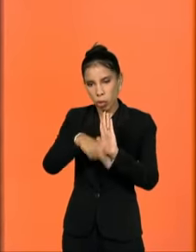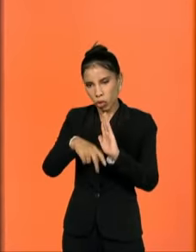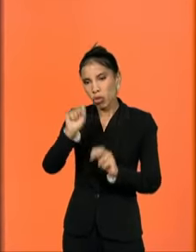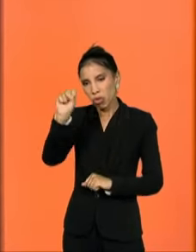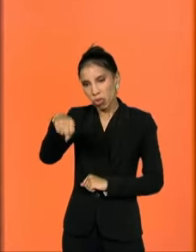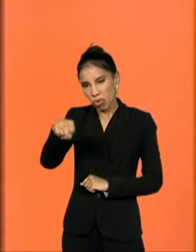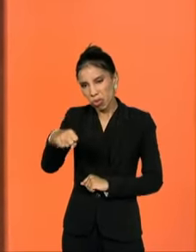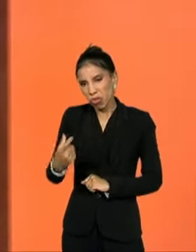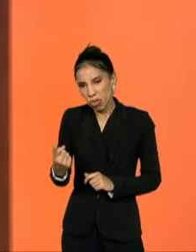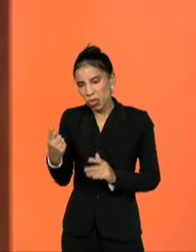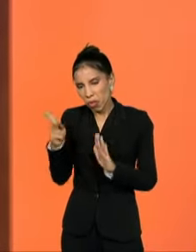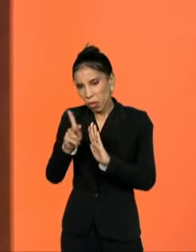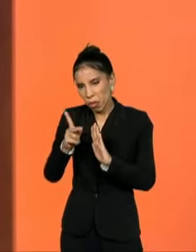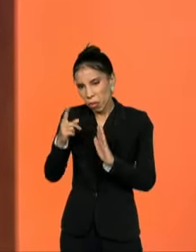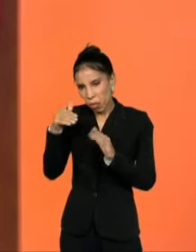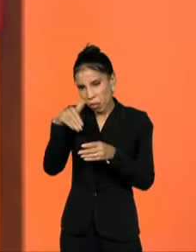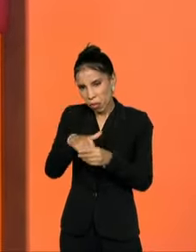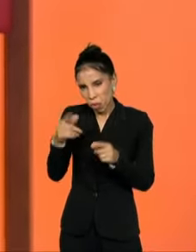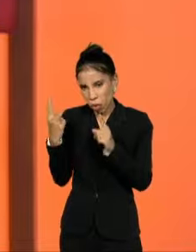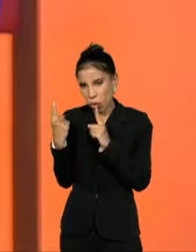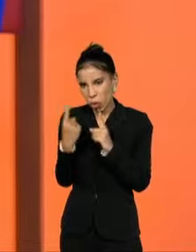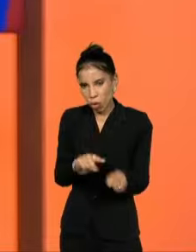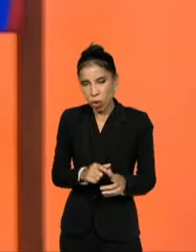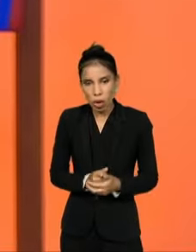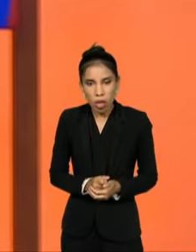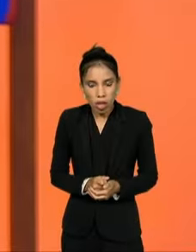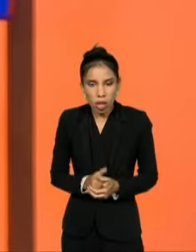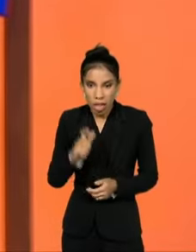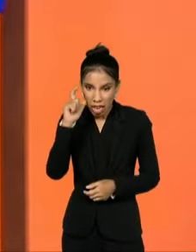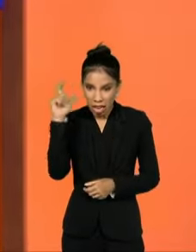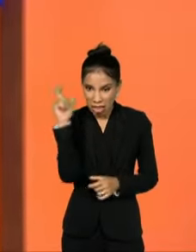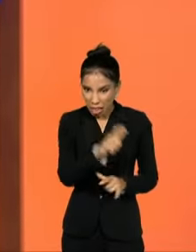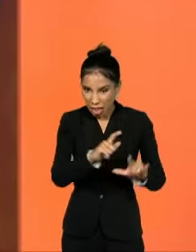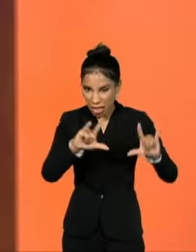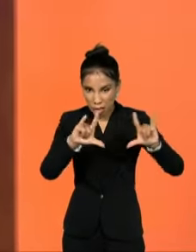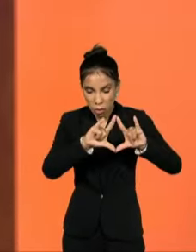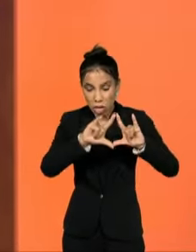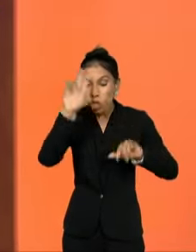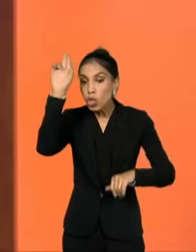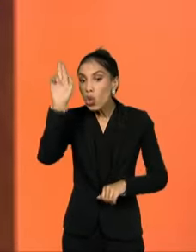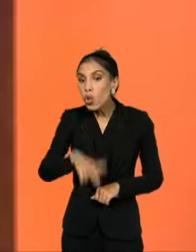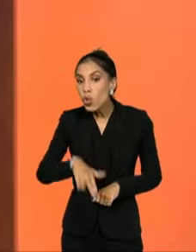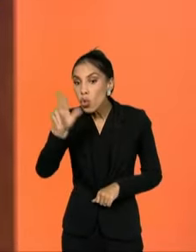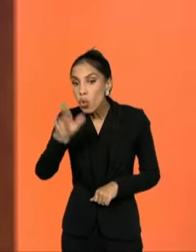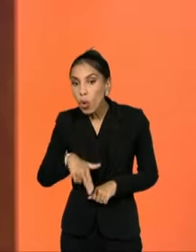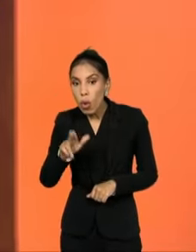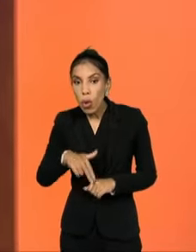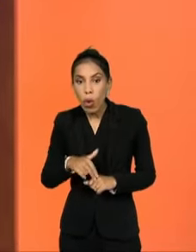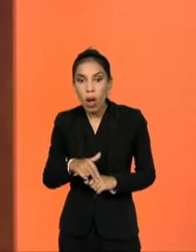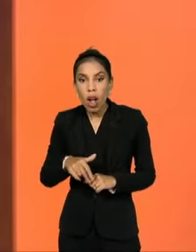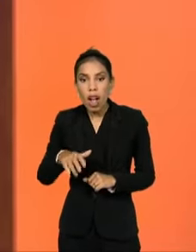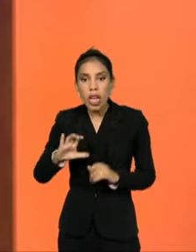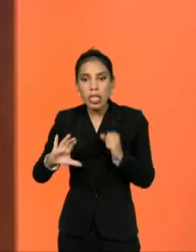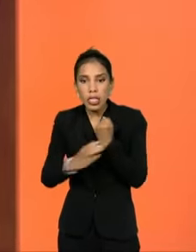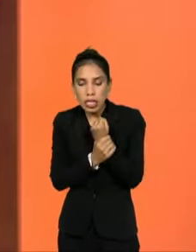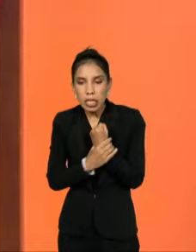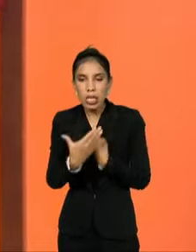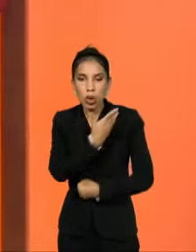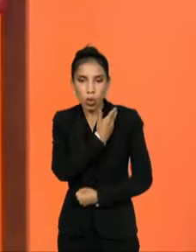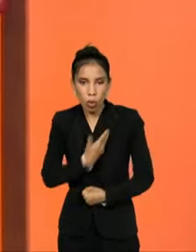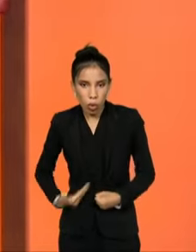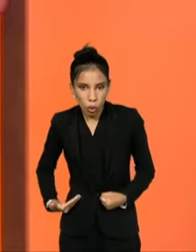projeto? Certamente, porque ela jamais iria votar para o interesse da milícia, assim. Era uma área onde ela atuava, segurança pública